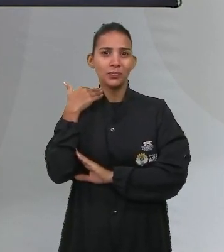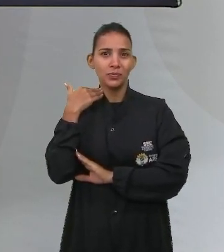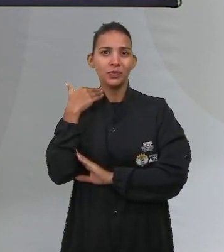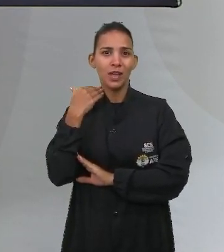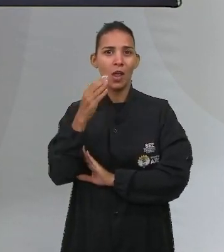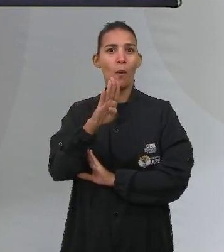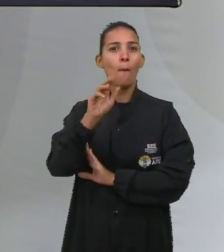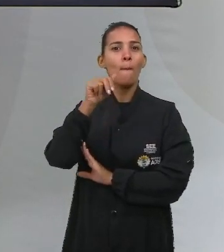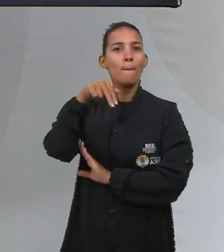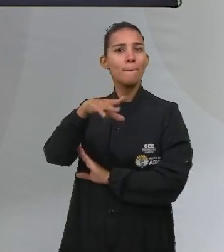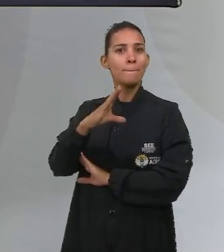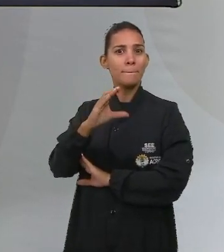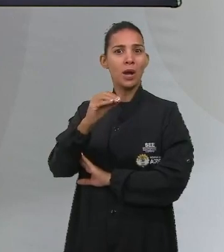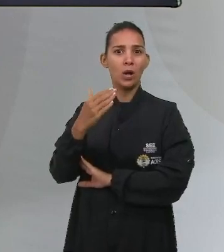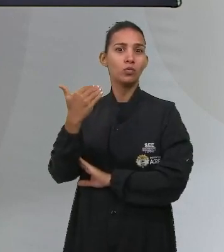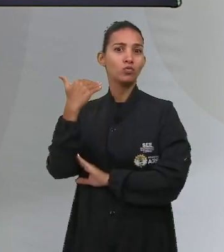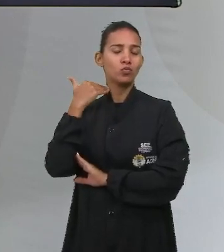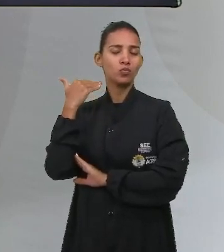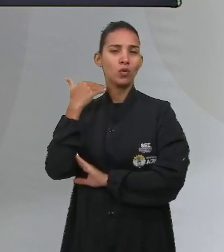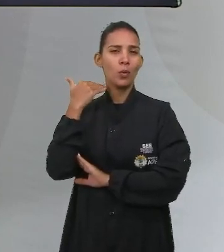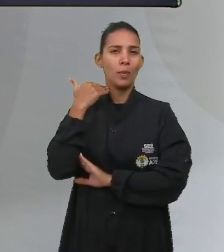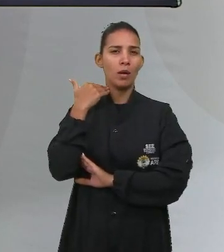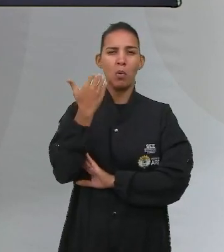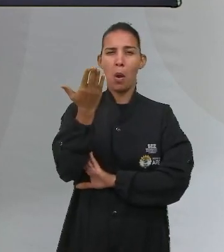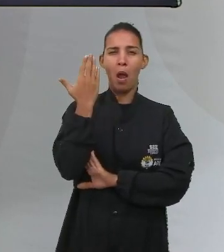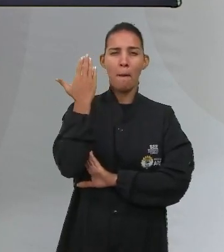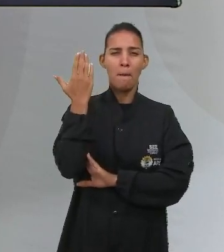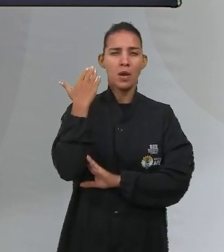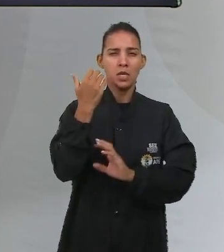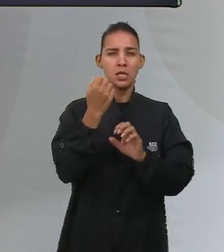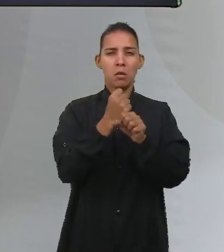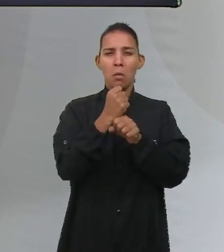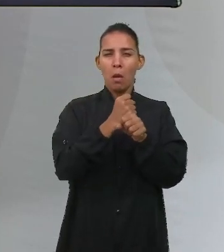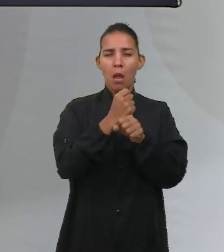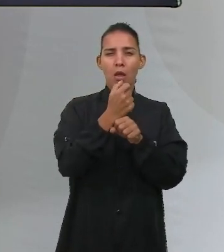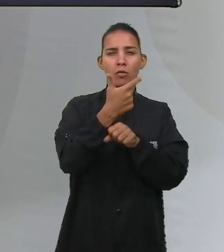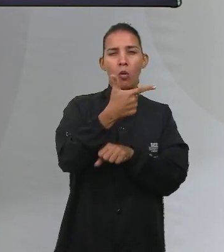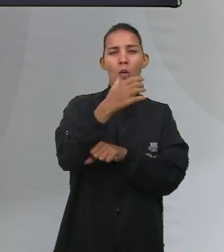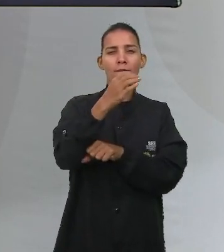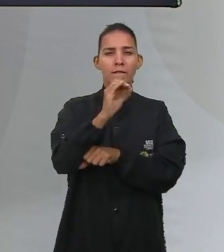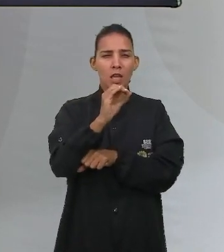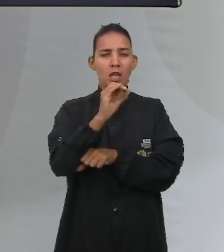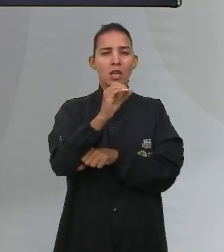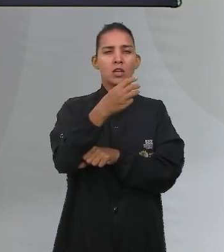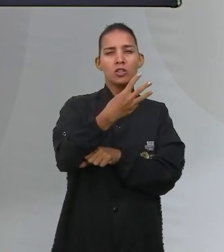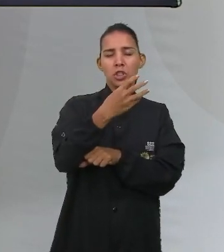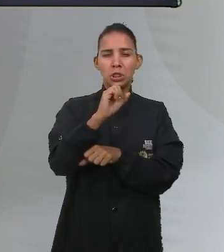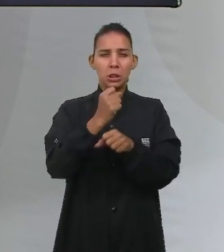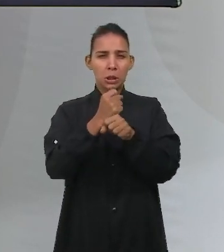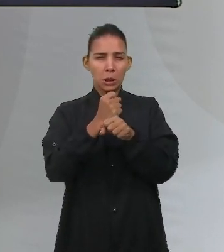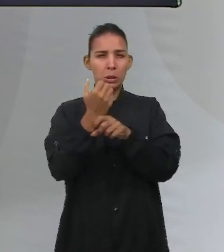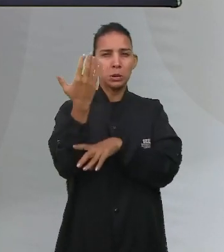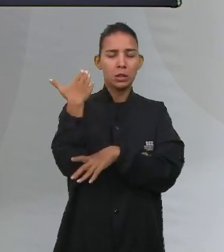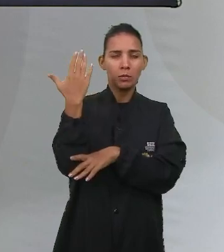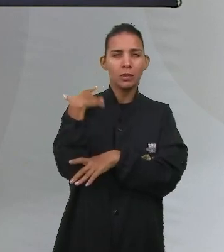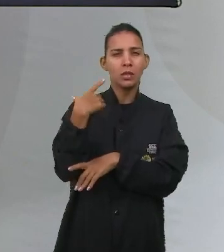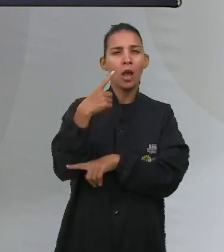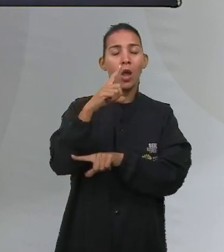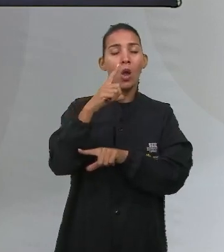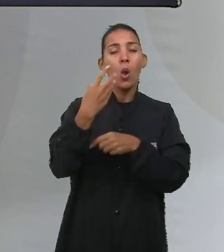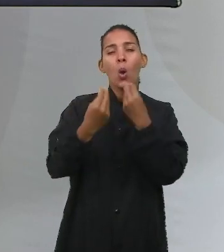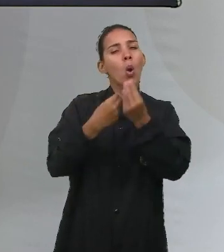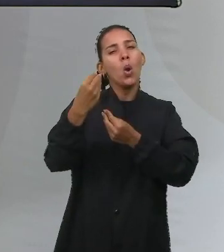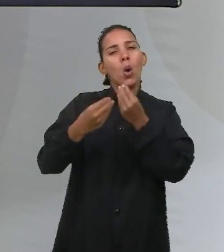Há entre 20 e 30 anos atrás, o que é que nós tínhamos no que diz respeito a uma agência